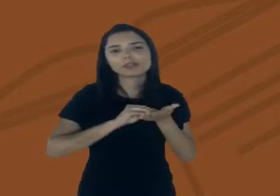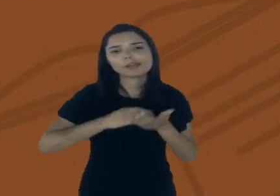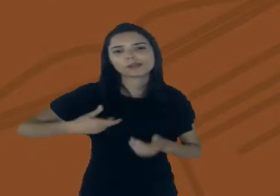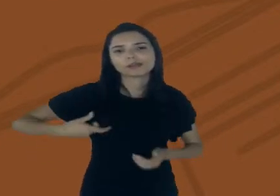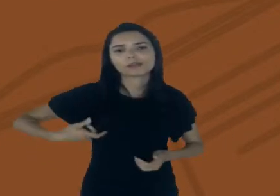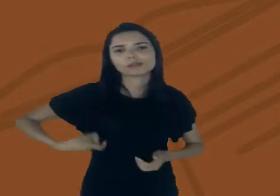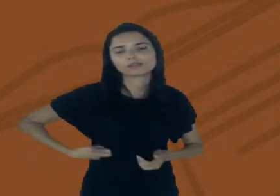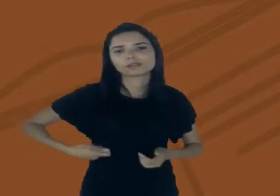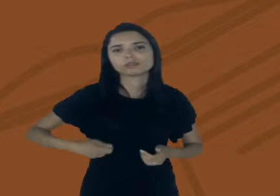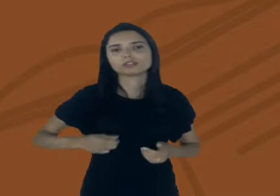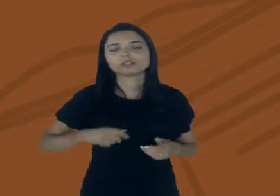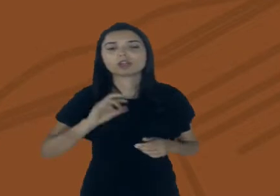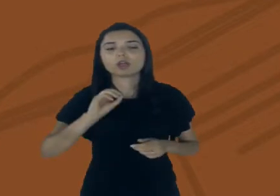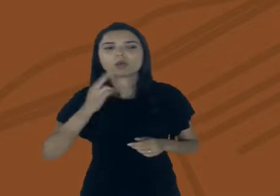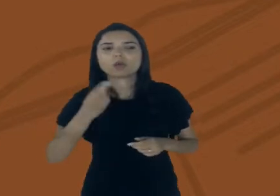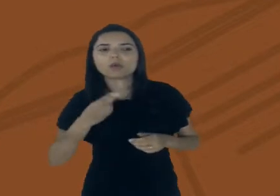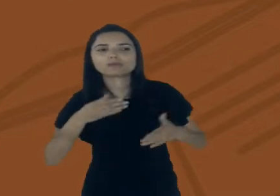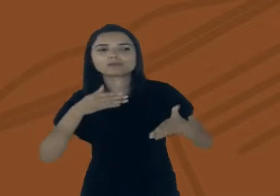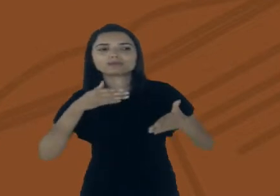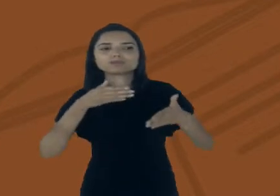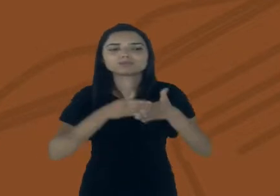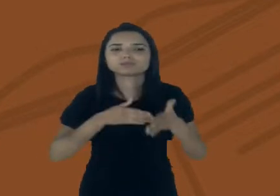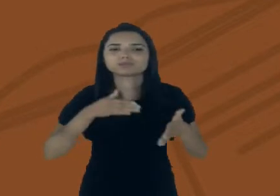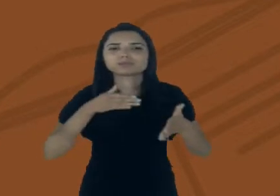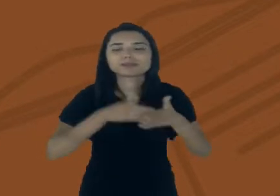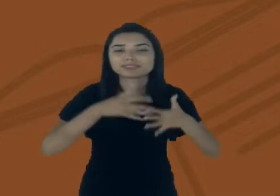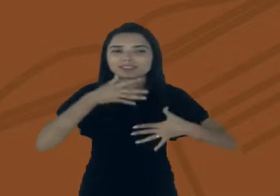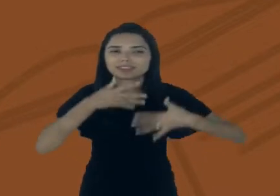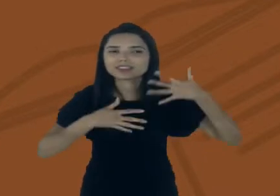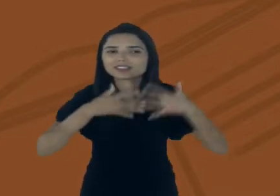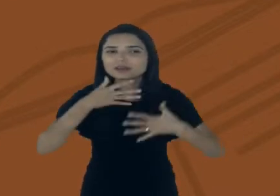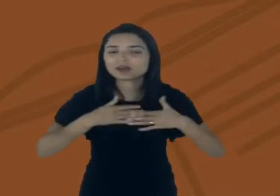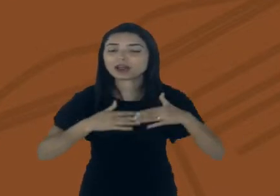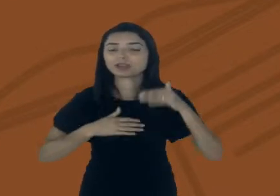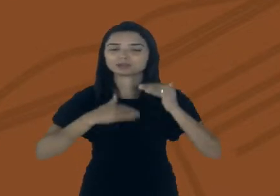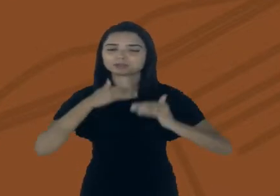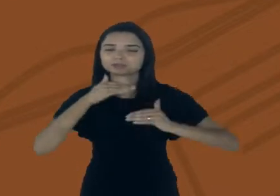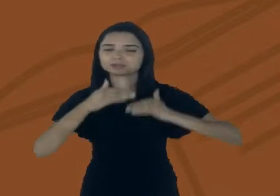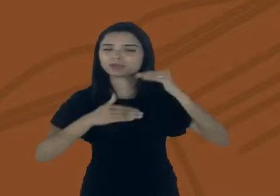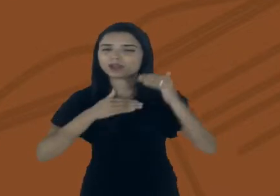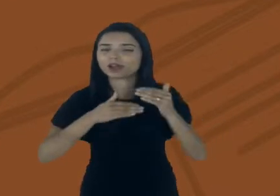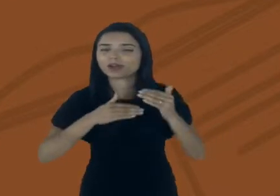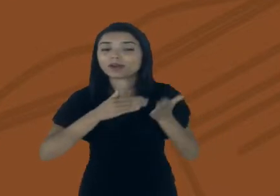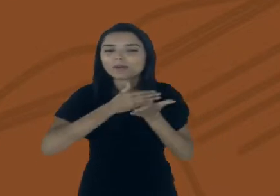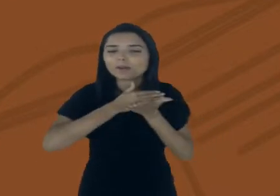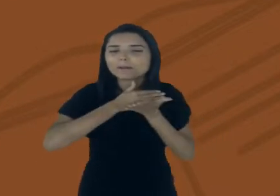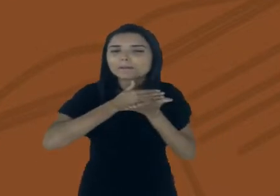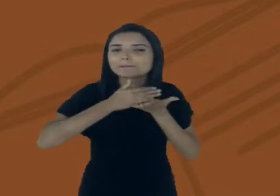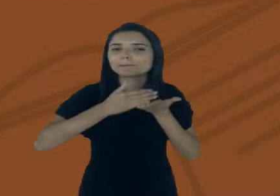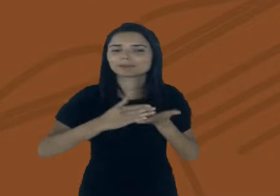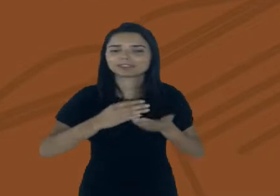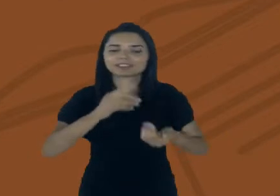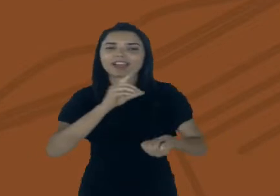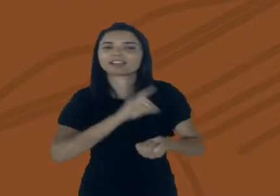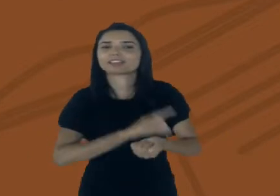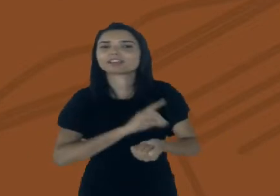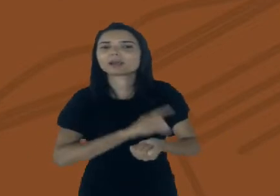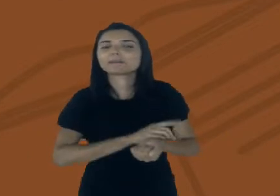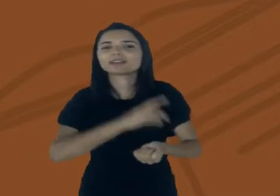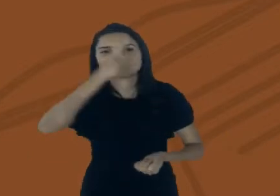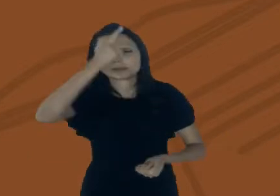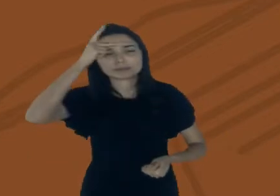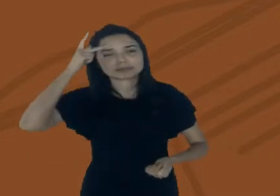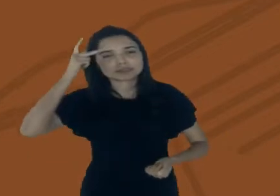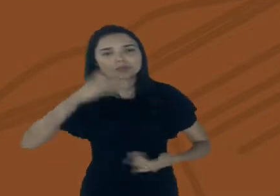esse processo, a gente vê esse tipo de patologia acontecendo no